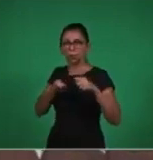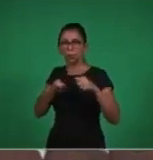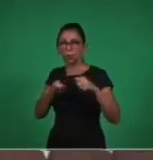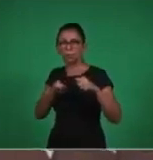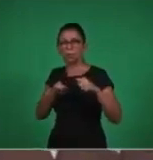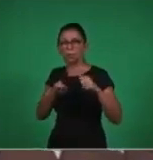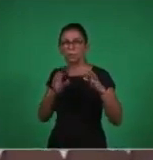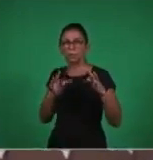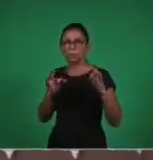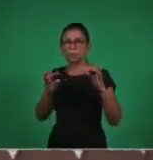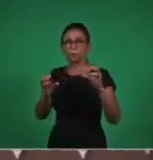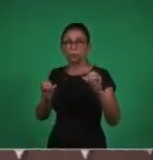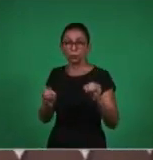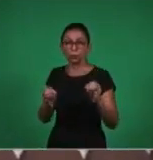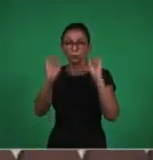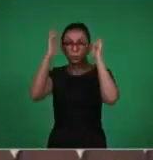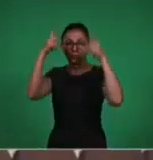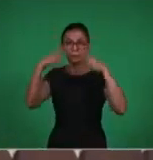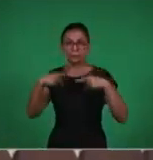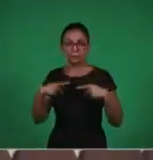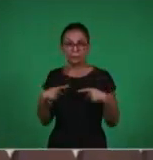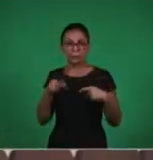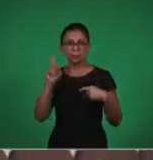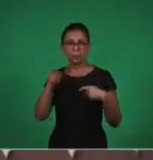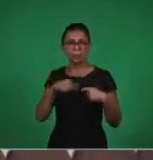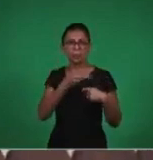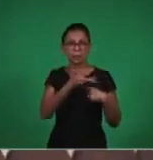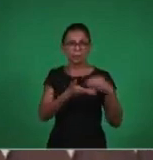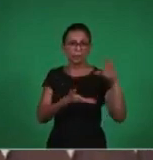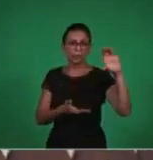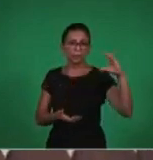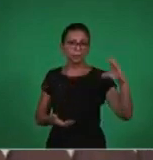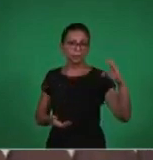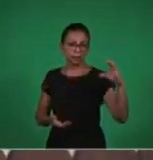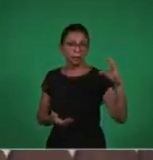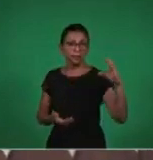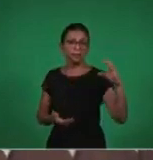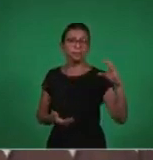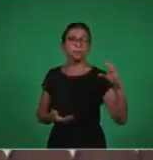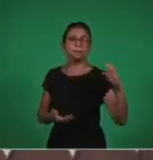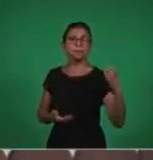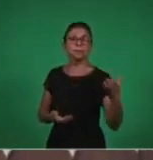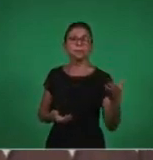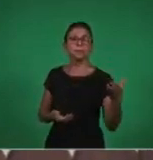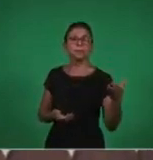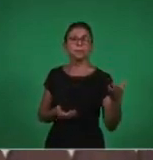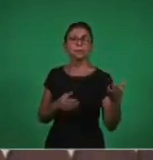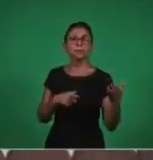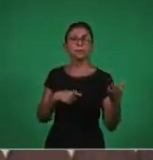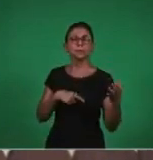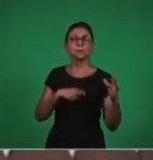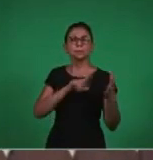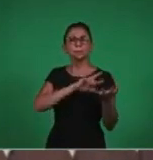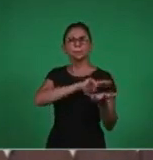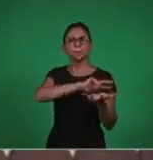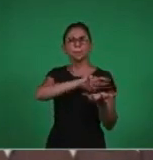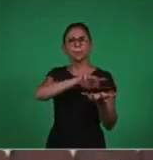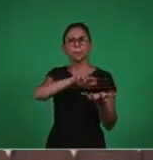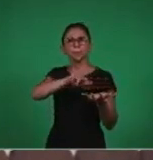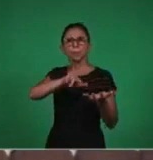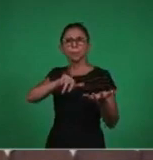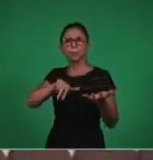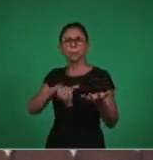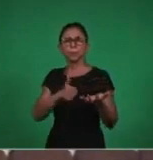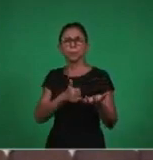a ciência. E a ciência traz para o homem aqueles elementos que o homem